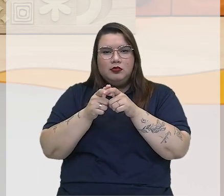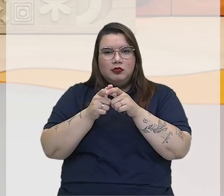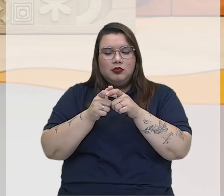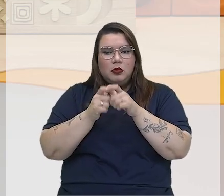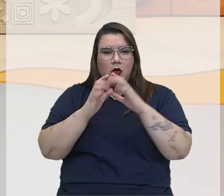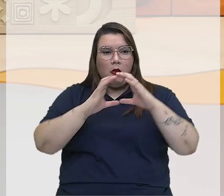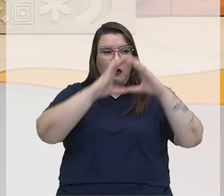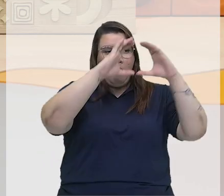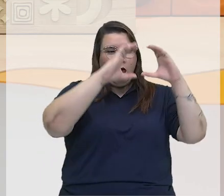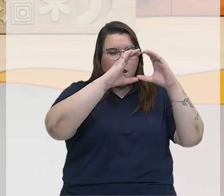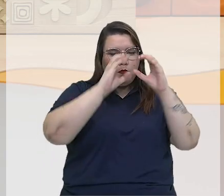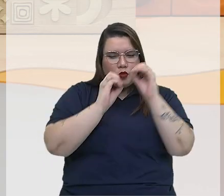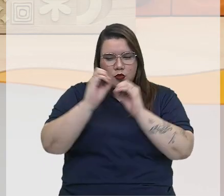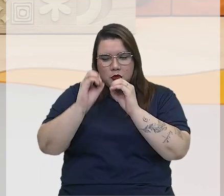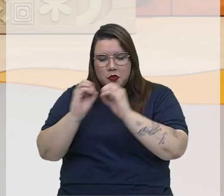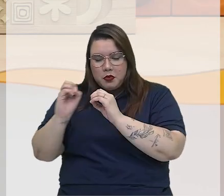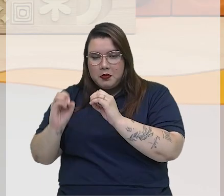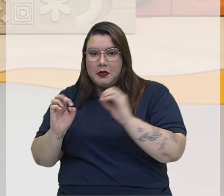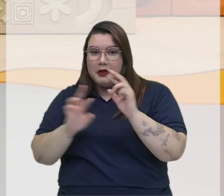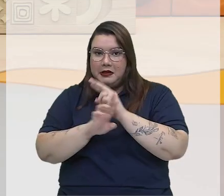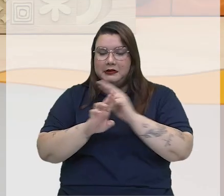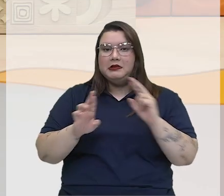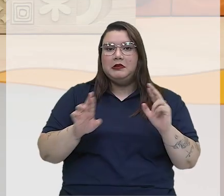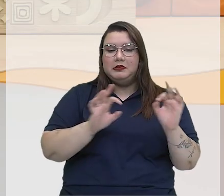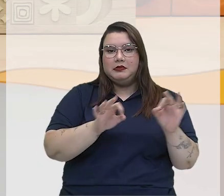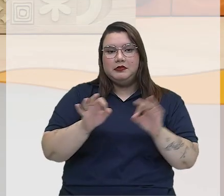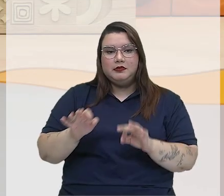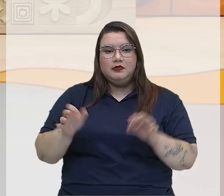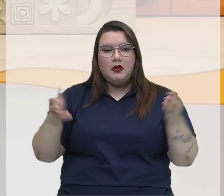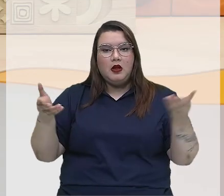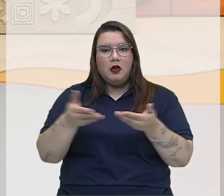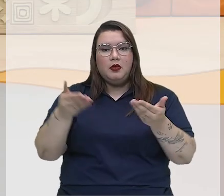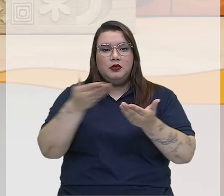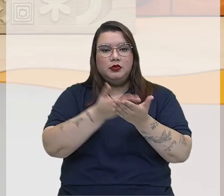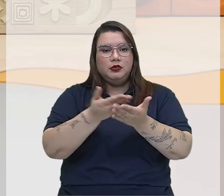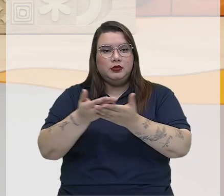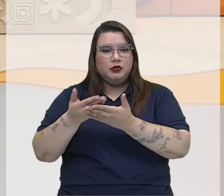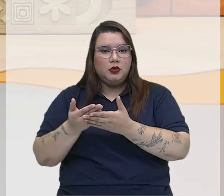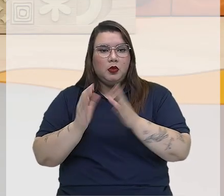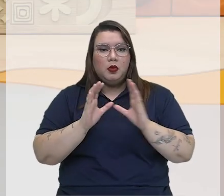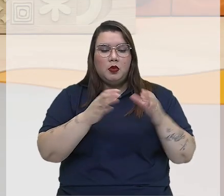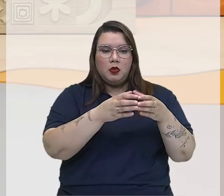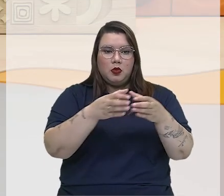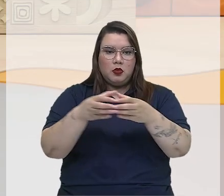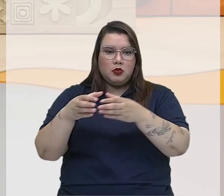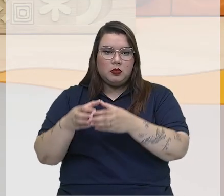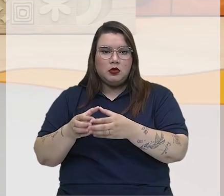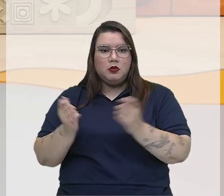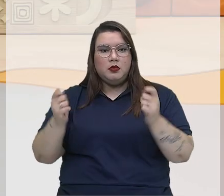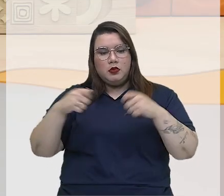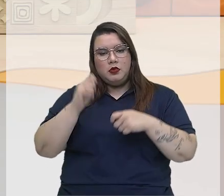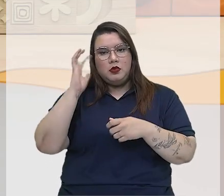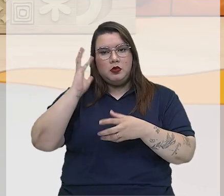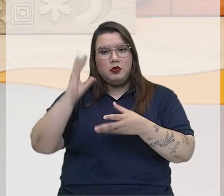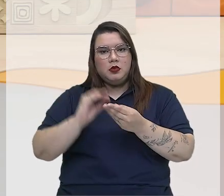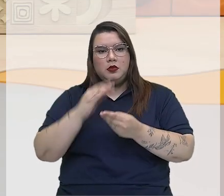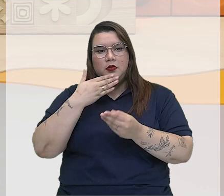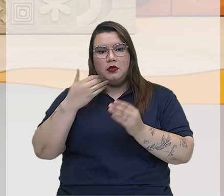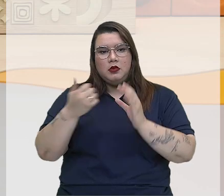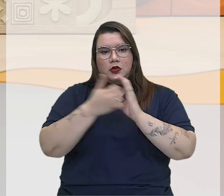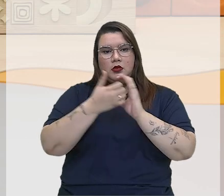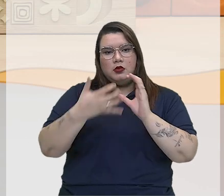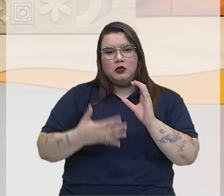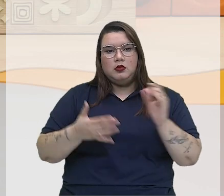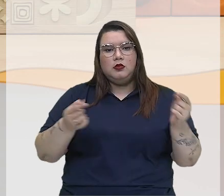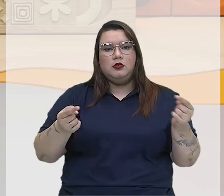estrela, nossos planetas são bem pequenos mesmo. Agora a gente vai estudar os nossos planetas por grupos, para conseguir compreender melhor